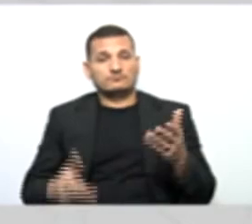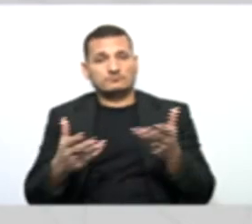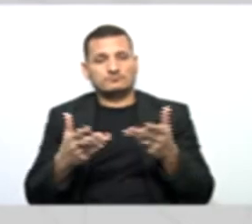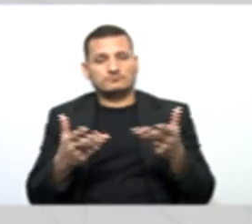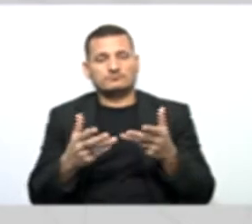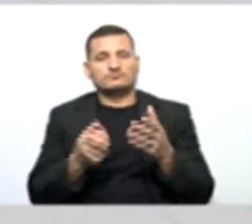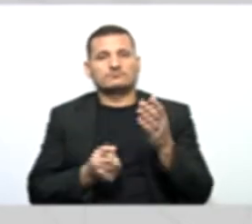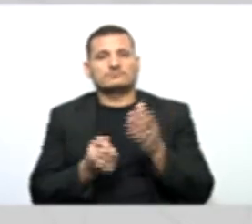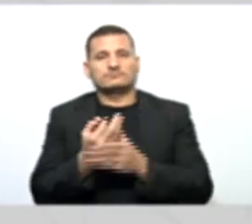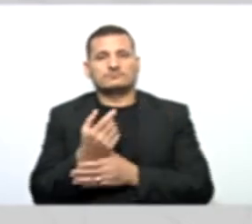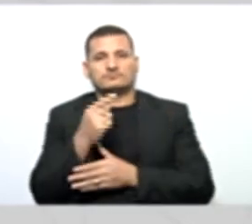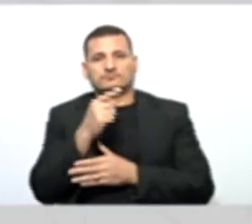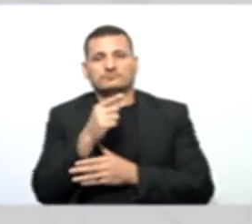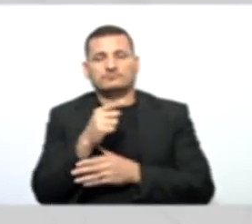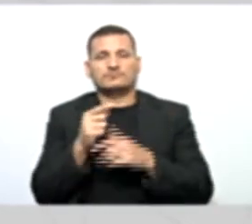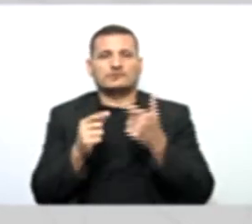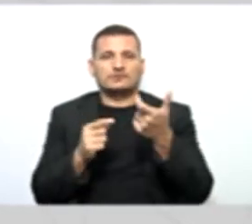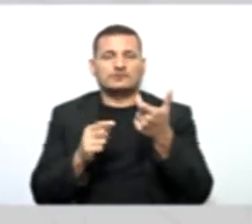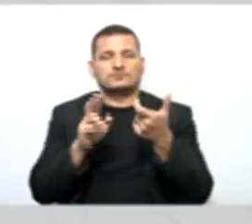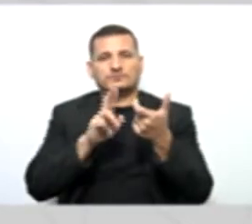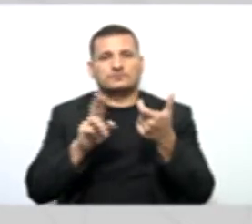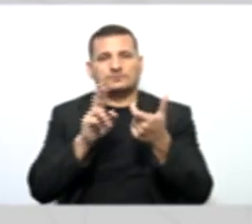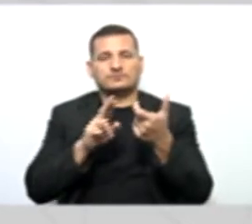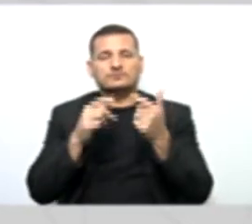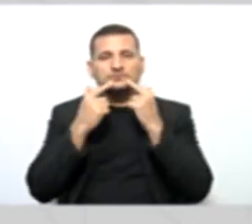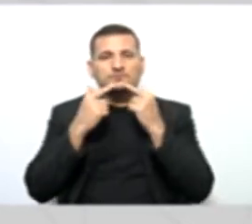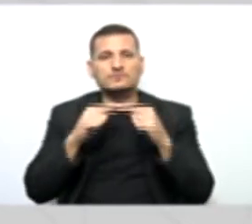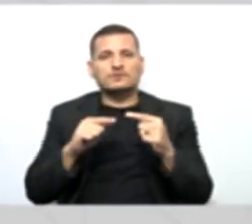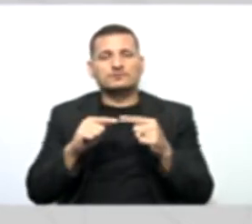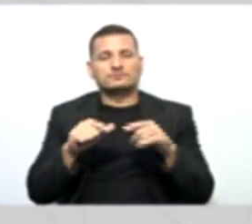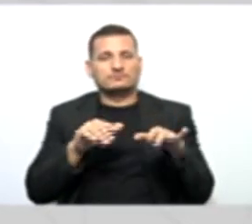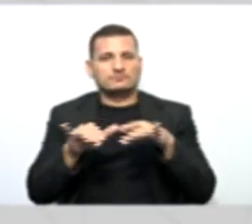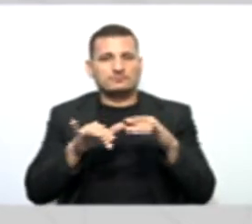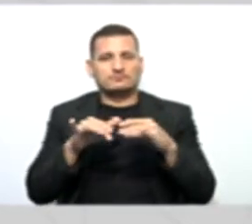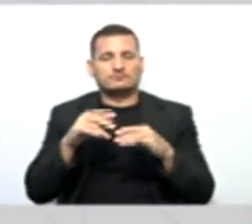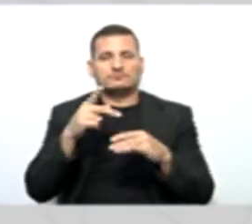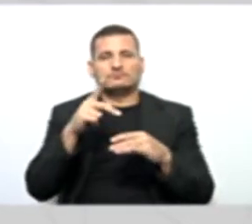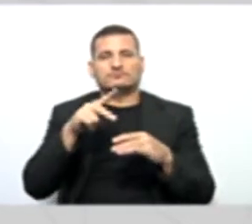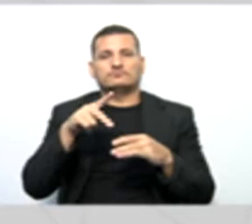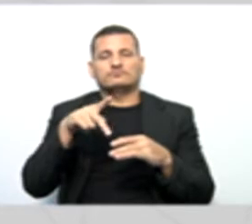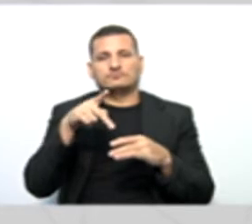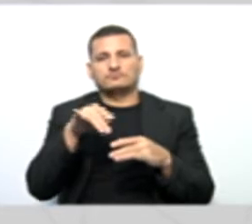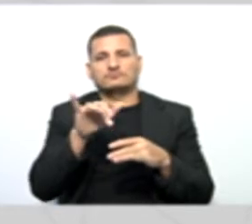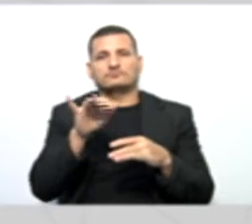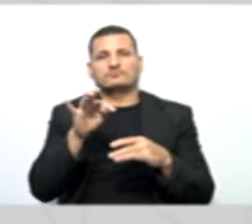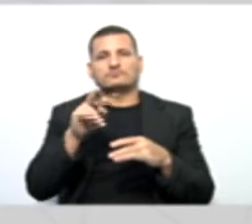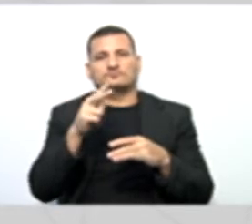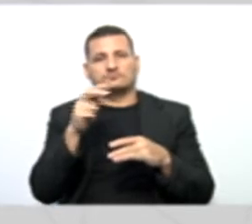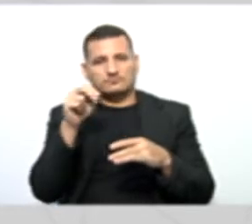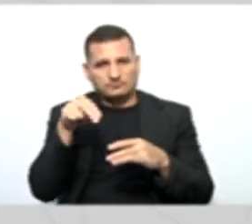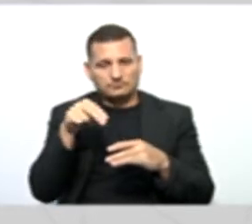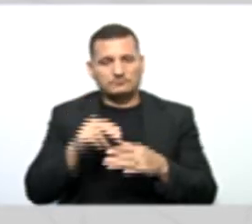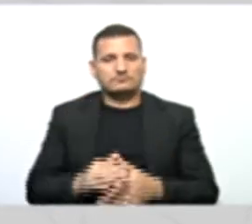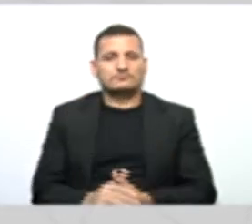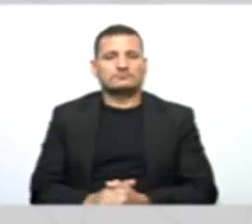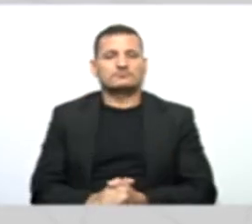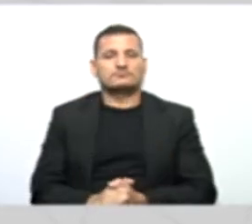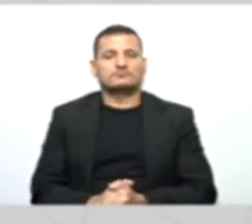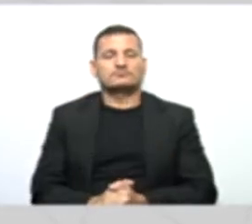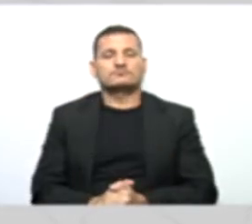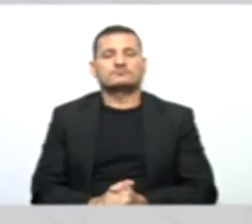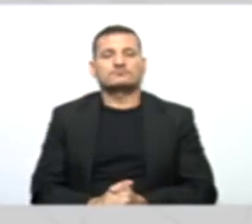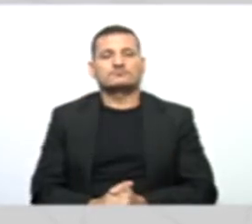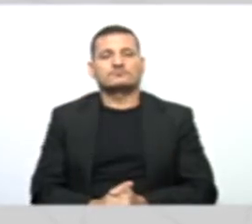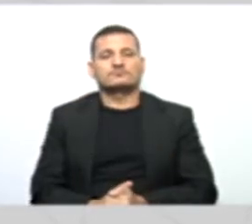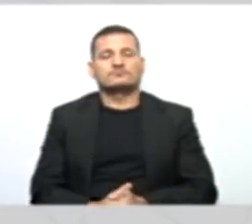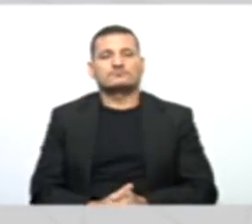de programação Python. Lembrem aí, ó, marca, preço, cor e tamanho, ligar, chamada, ligar, desligar e